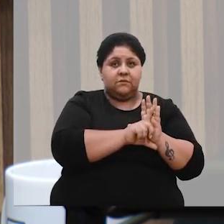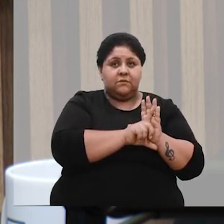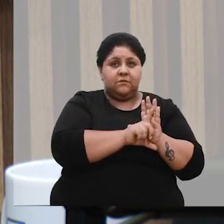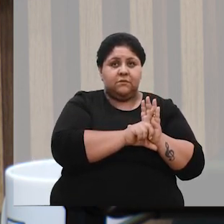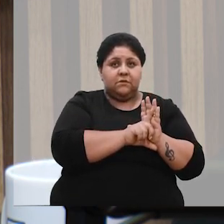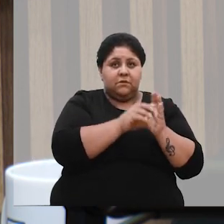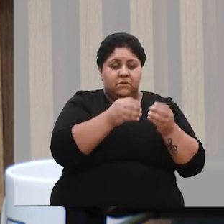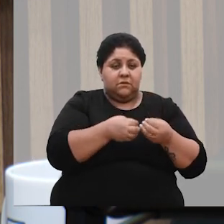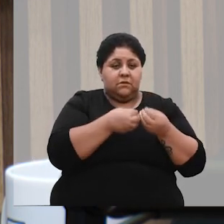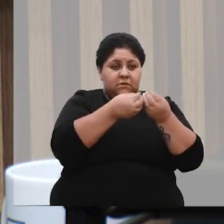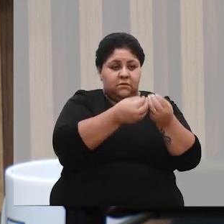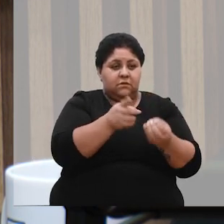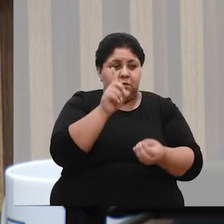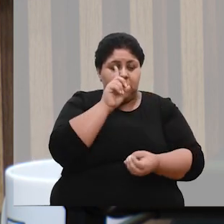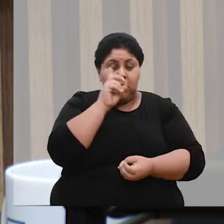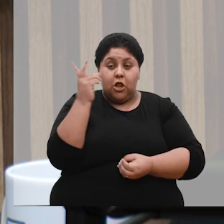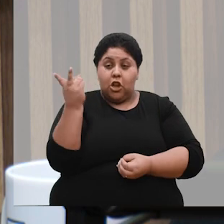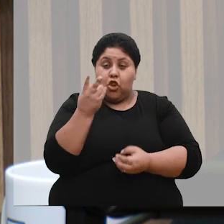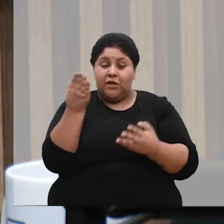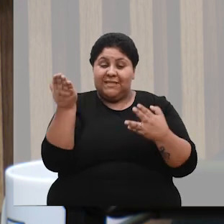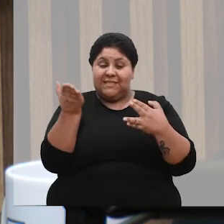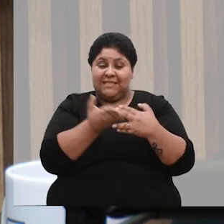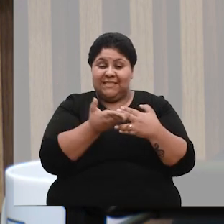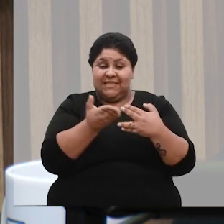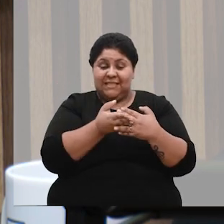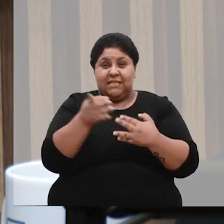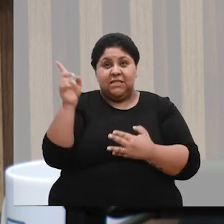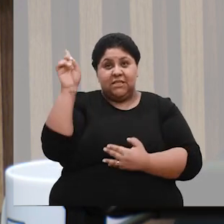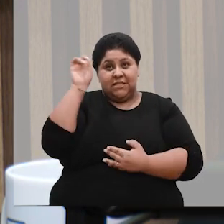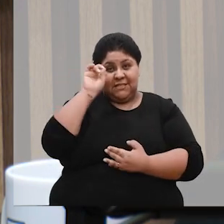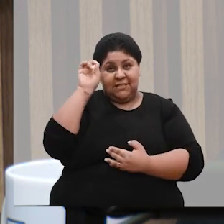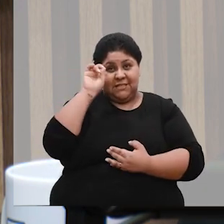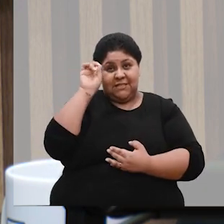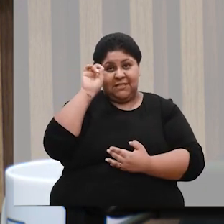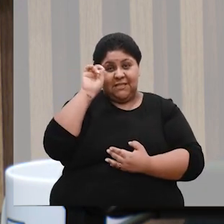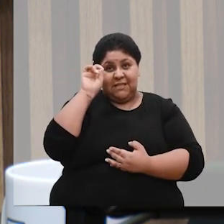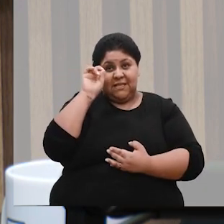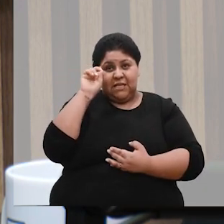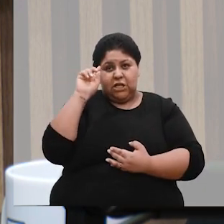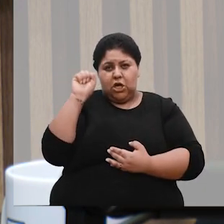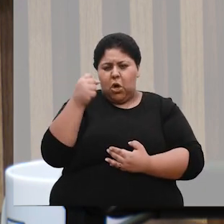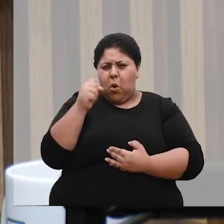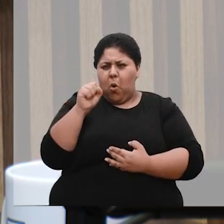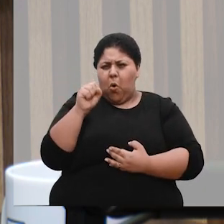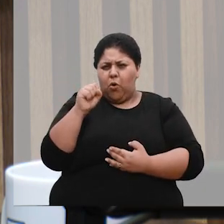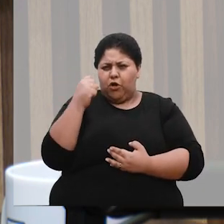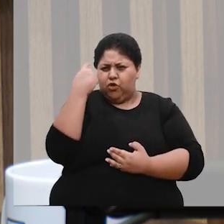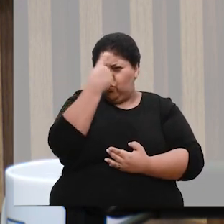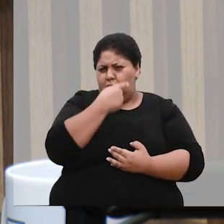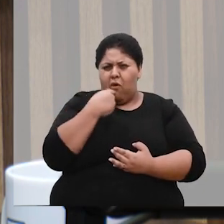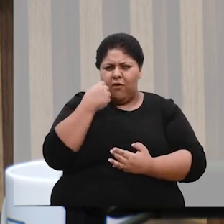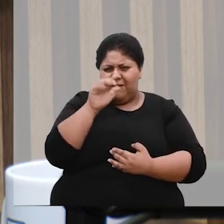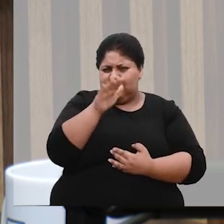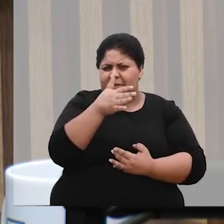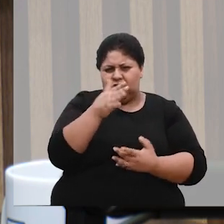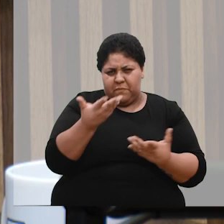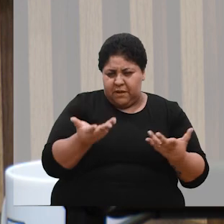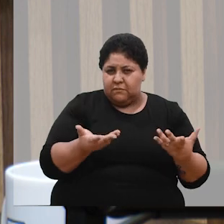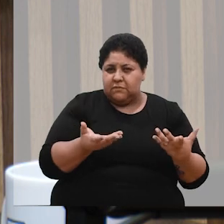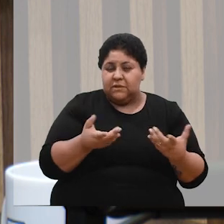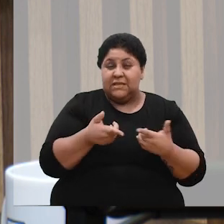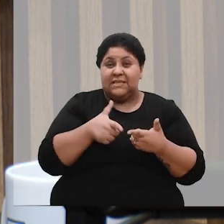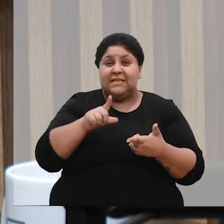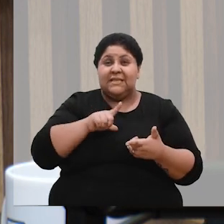legal de dar à mãe 2 intervalos por dia de jornada. Então, a gente tem uma jornada mais ou menos de 8 horas a